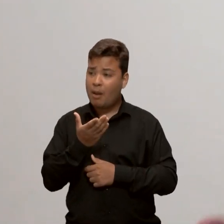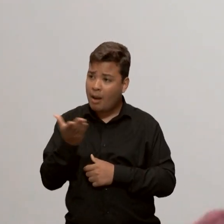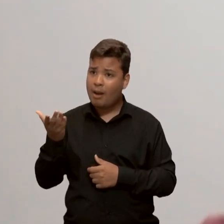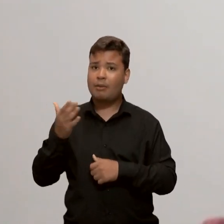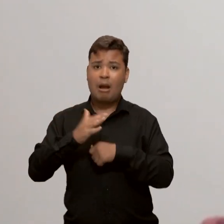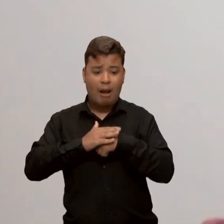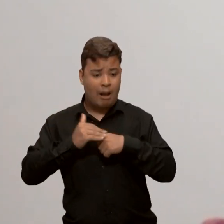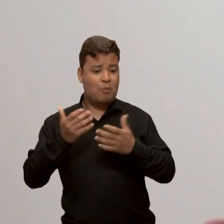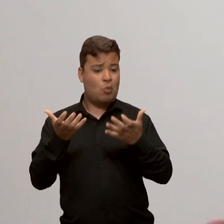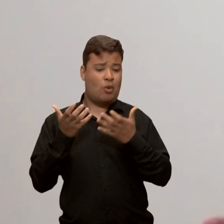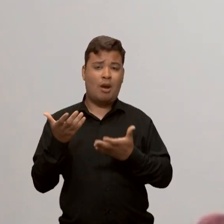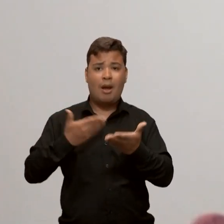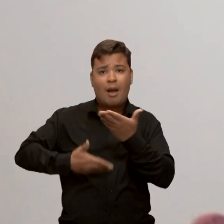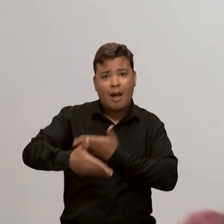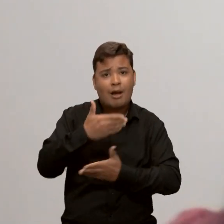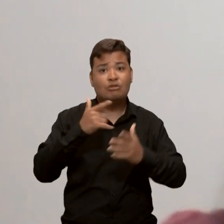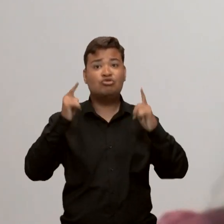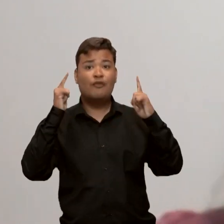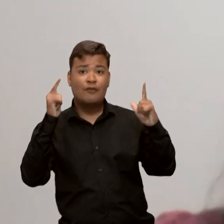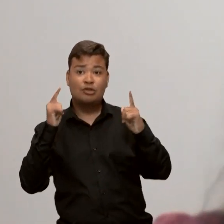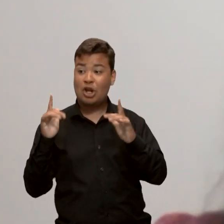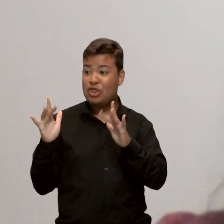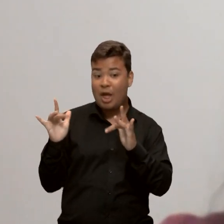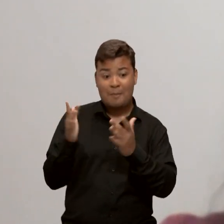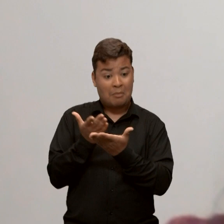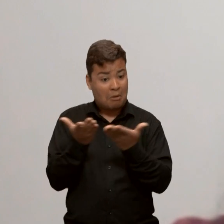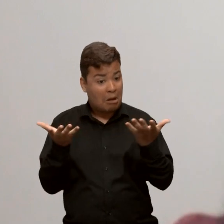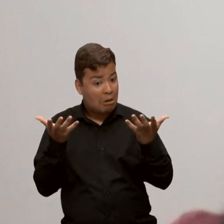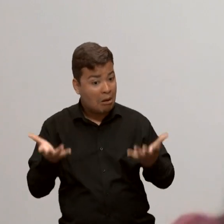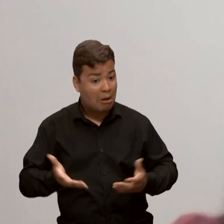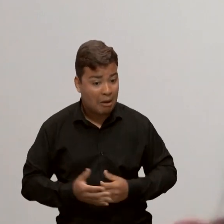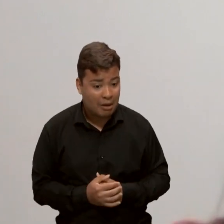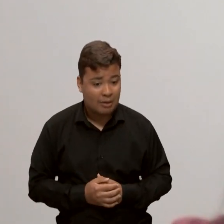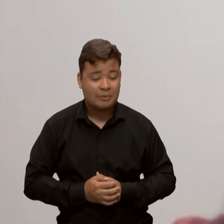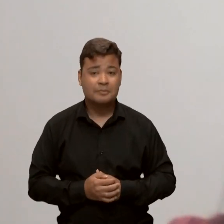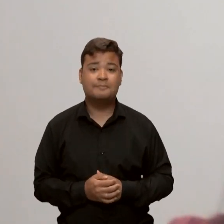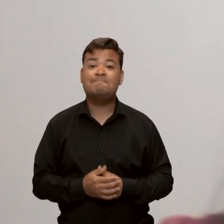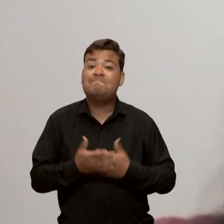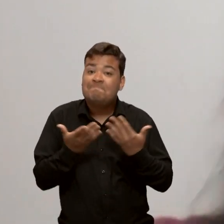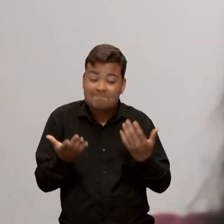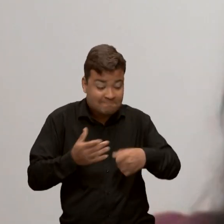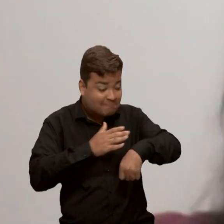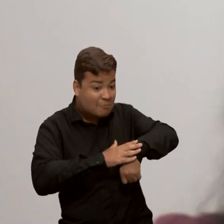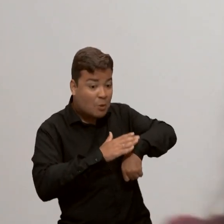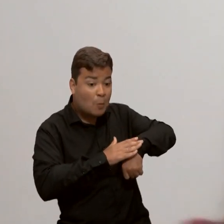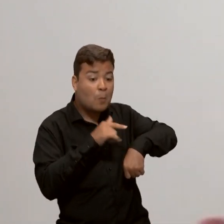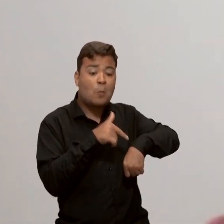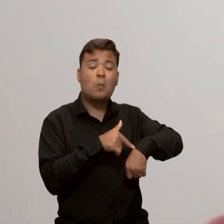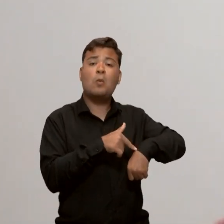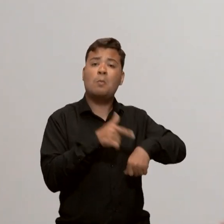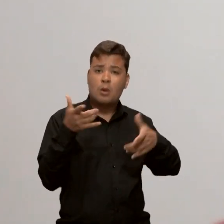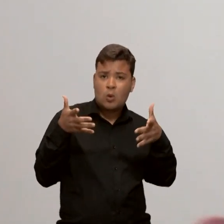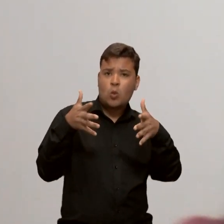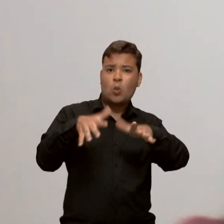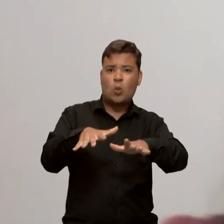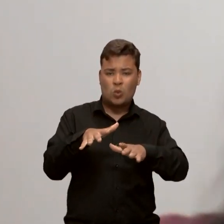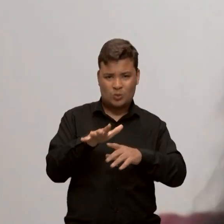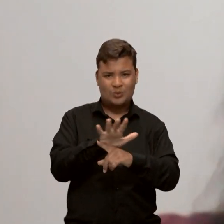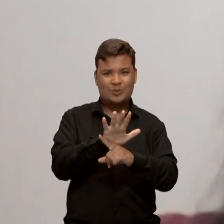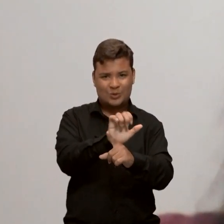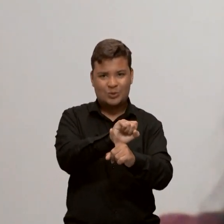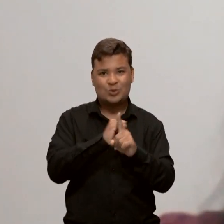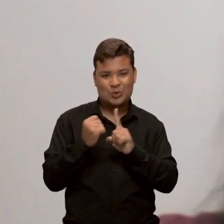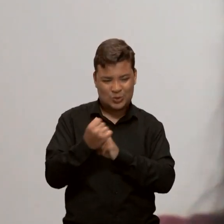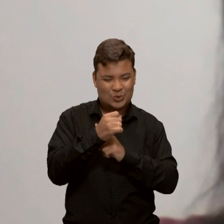que querem namorar. Então, são todos esse momento da inclusão na sociedade